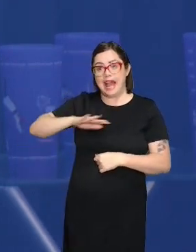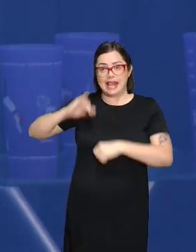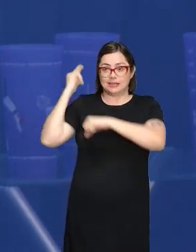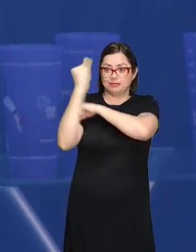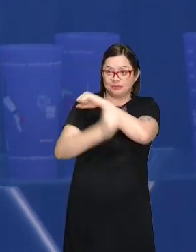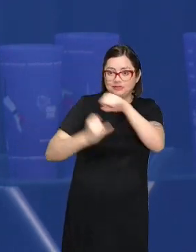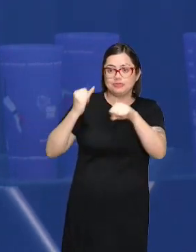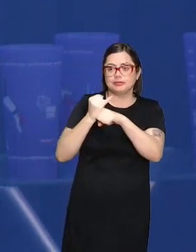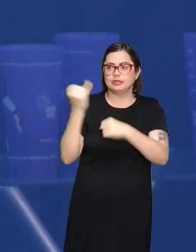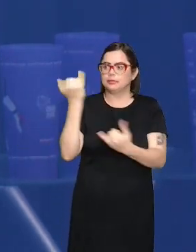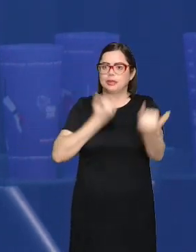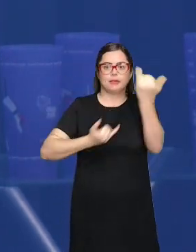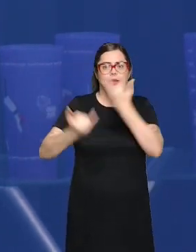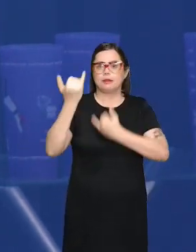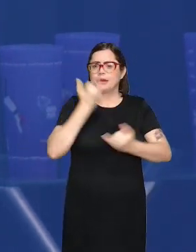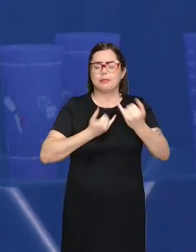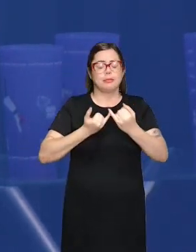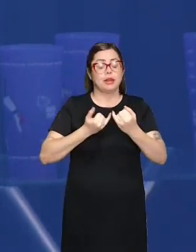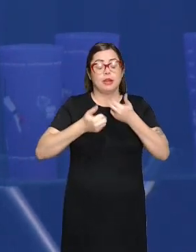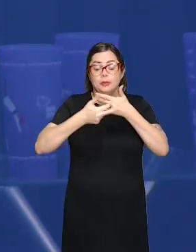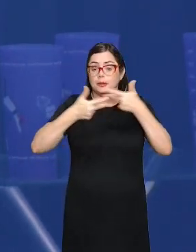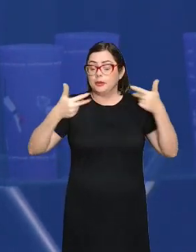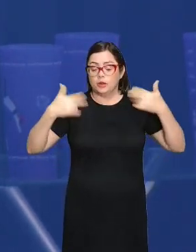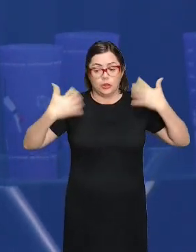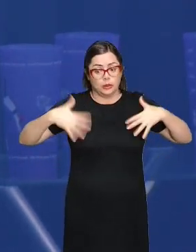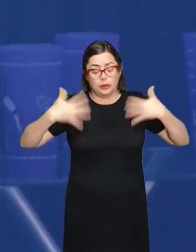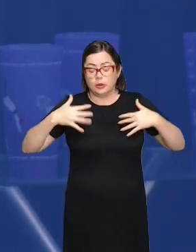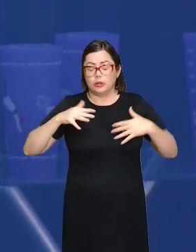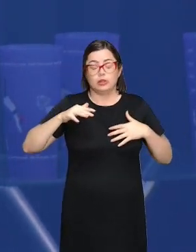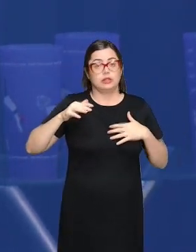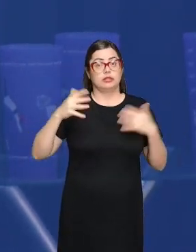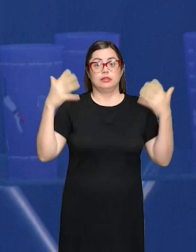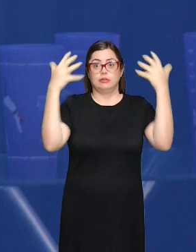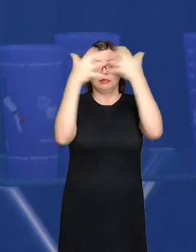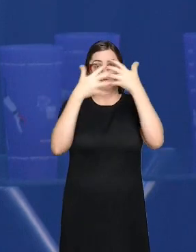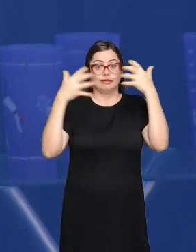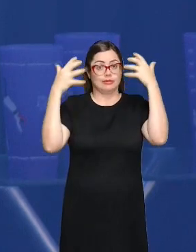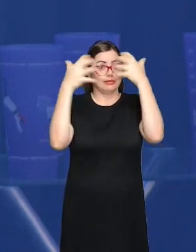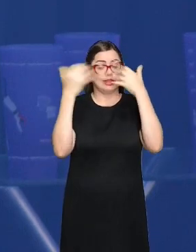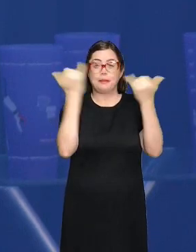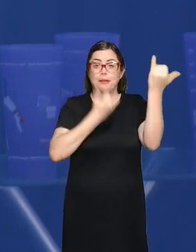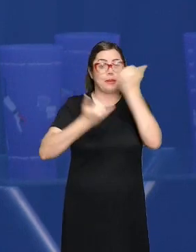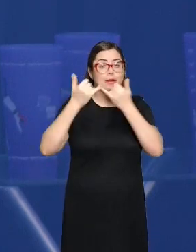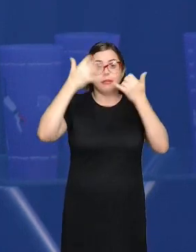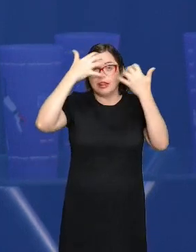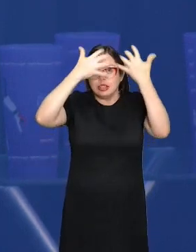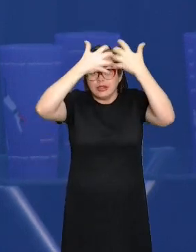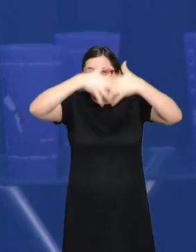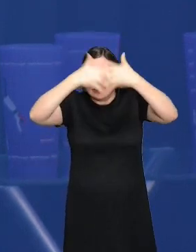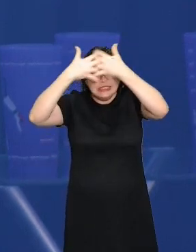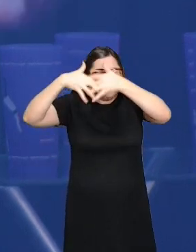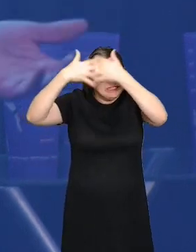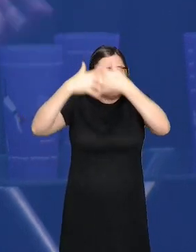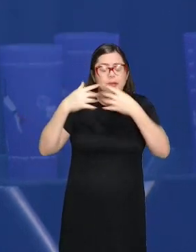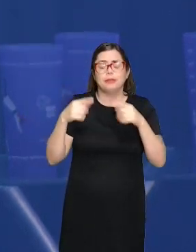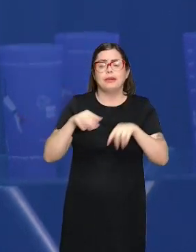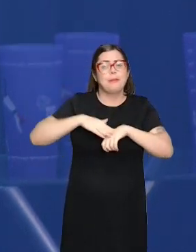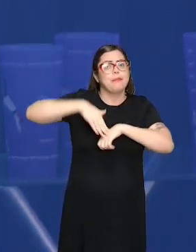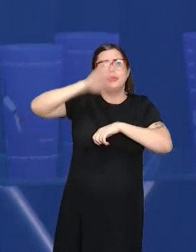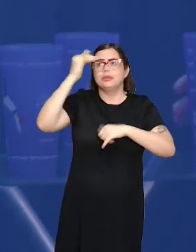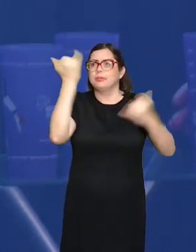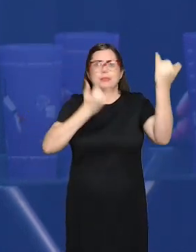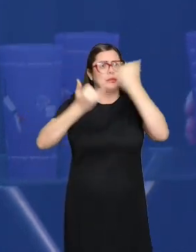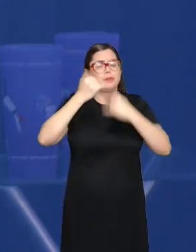quantidade absurda de informações que a gente não consegue mais absorver. A gente não consegue processar essas informações, né? Em todas as instâncias,